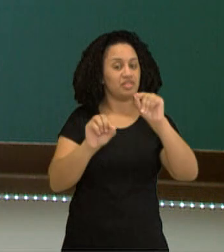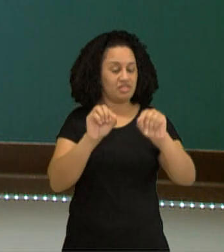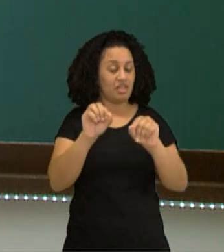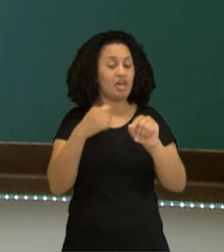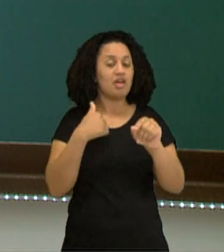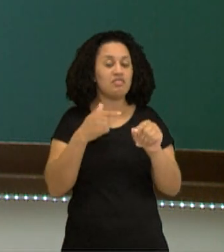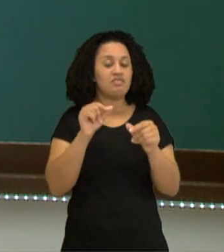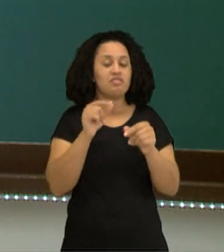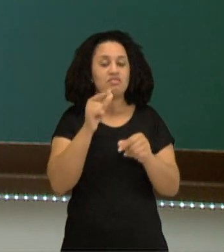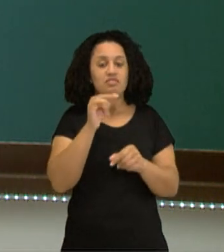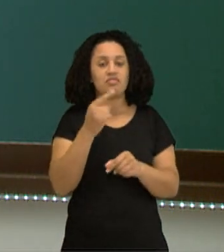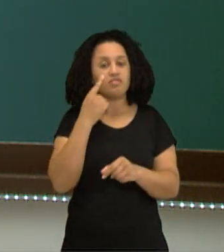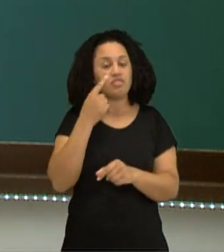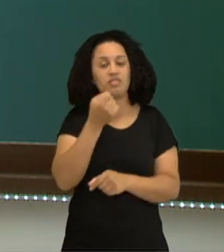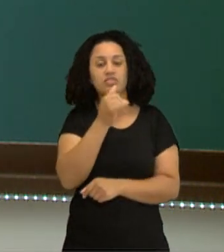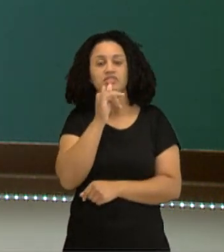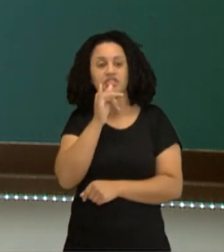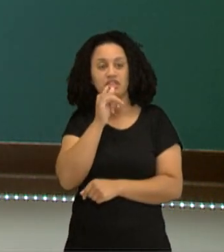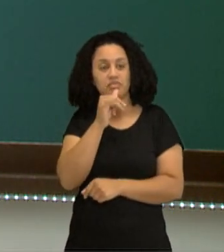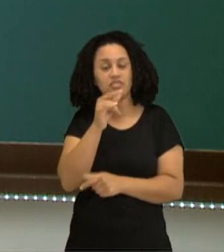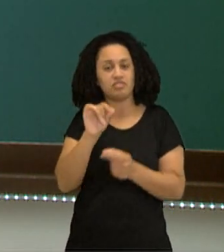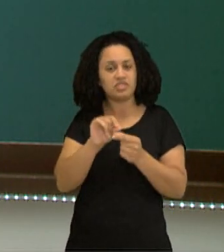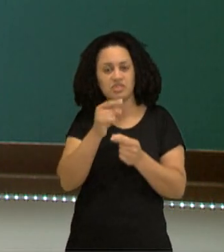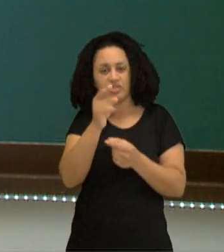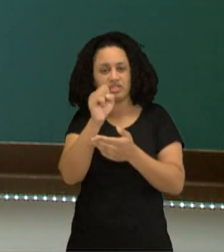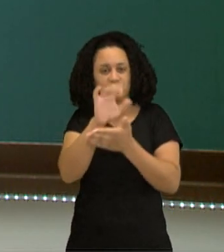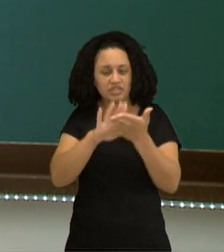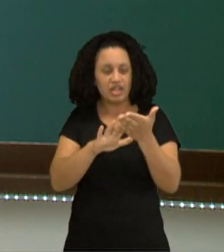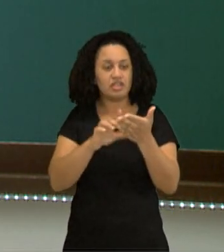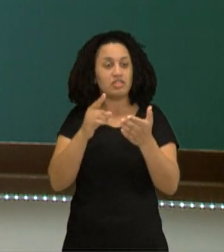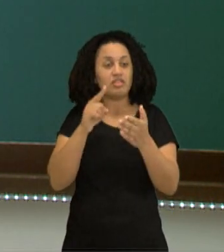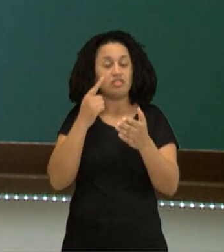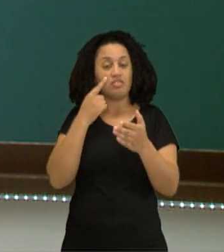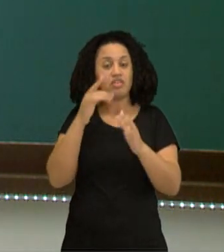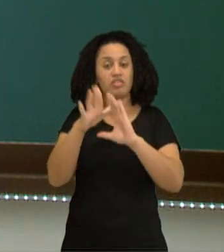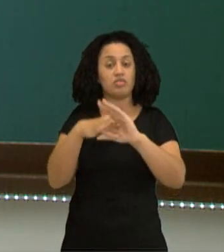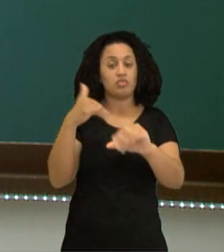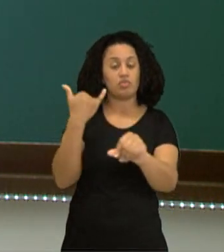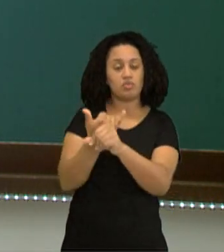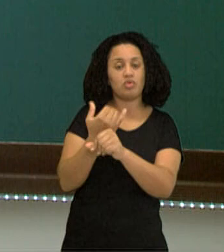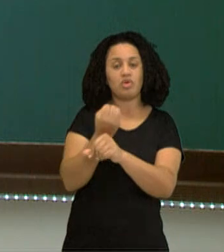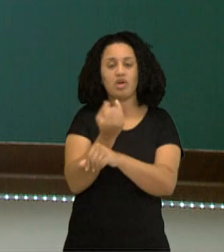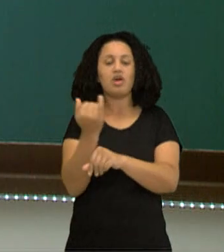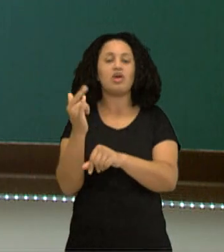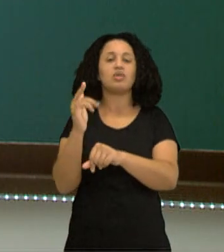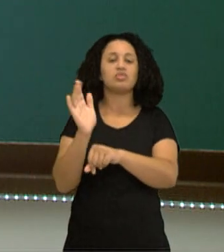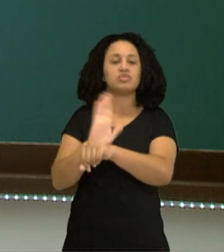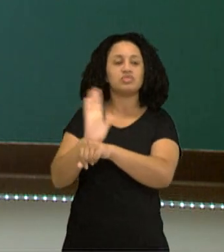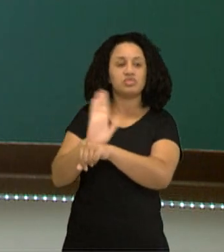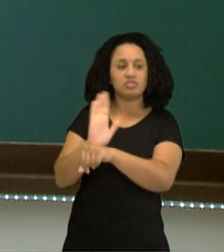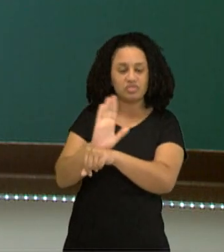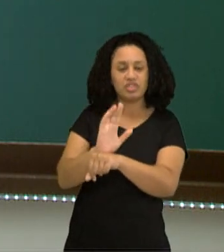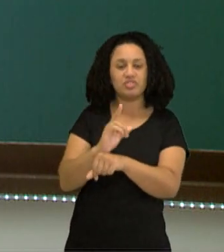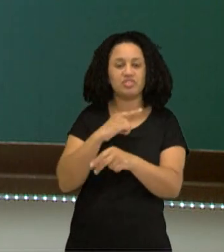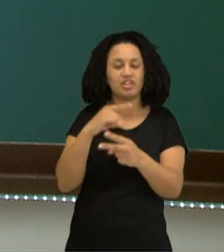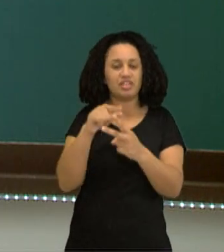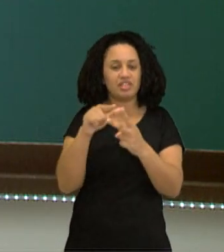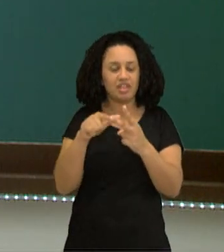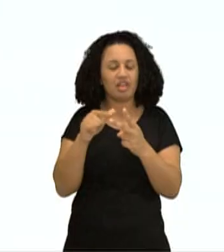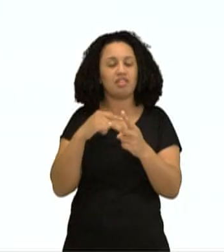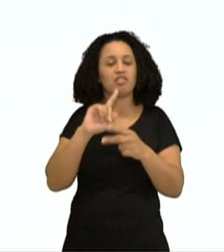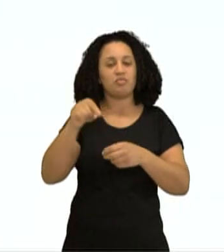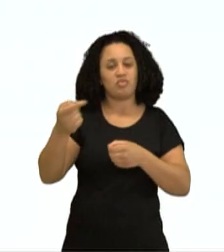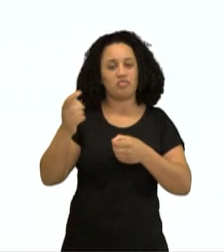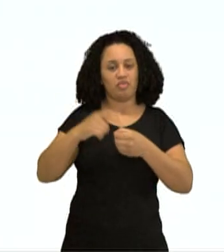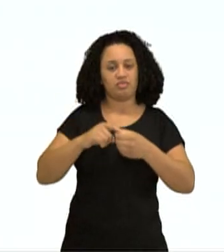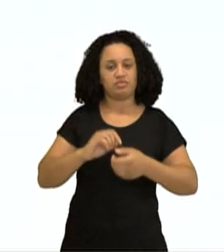alguns exemplos, vamos a mais uma atividade? Acesse o YouTube e assista alguns vídeos de happening e flash mob. Eu já